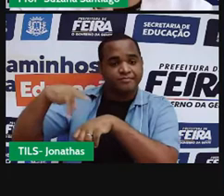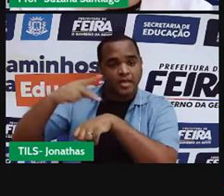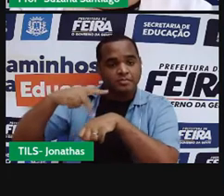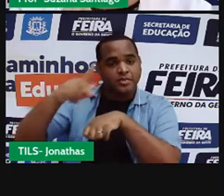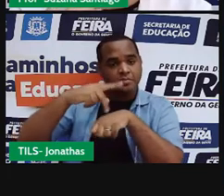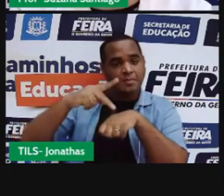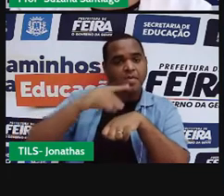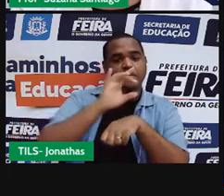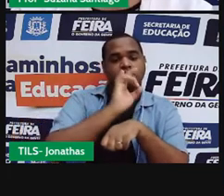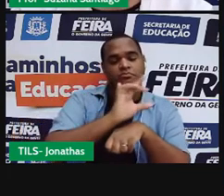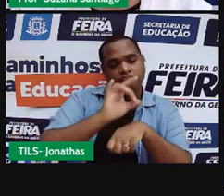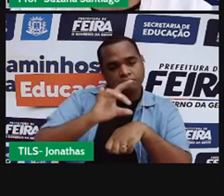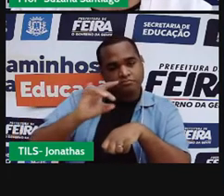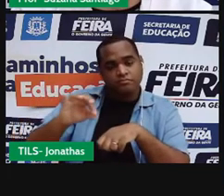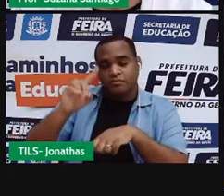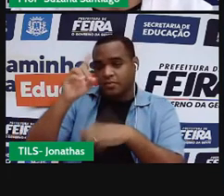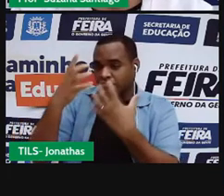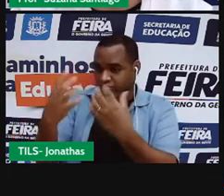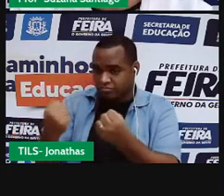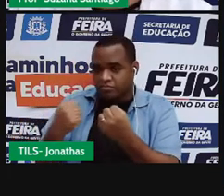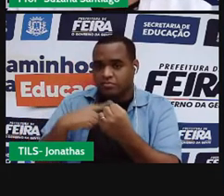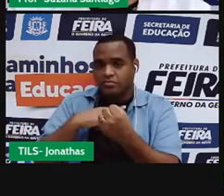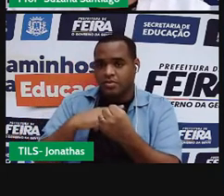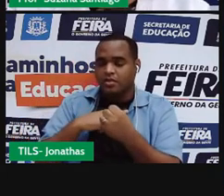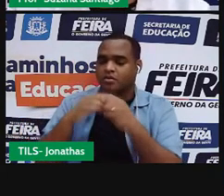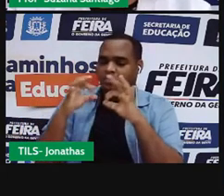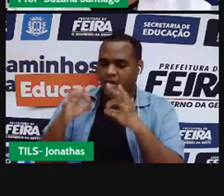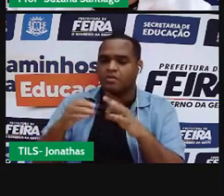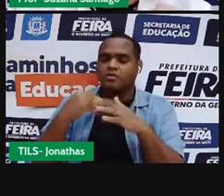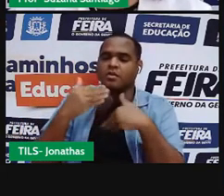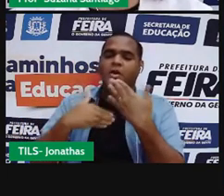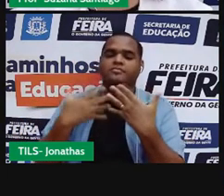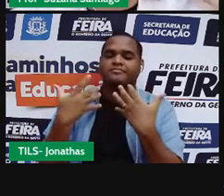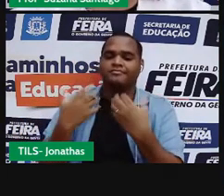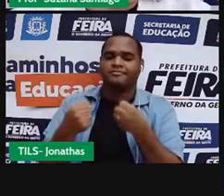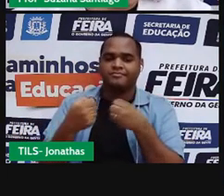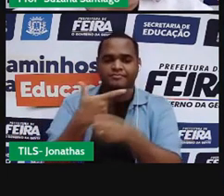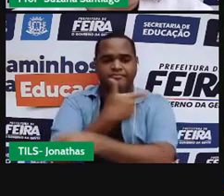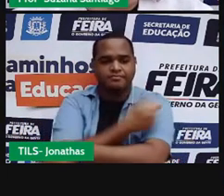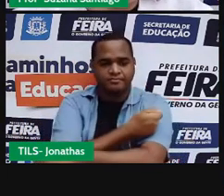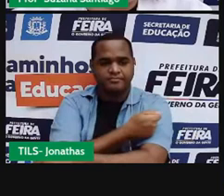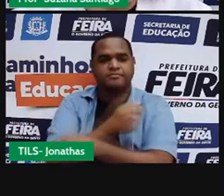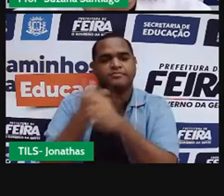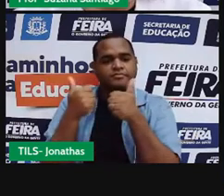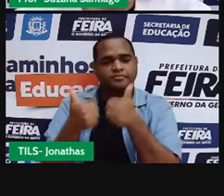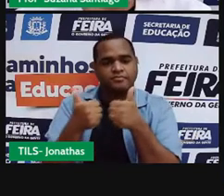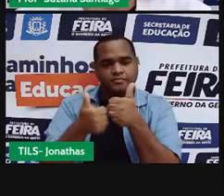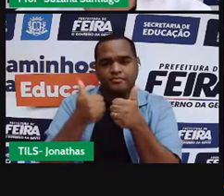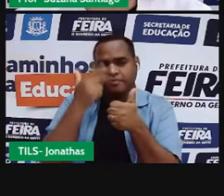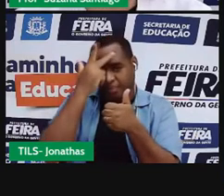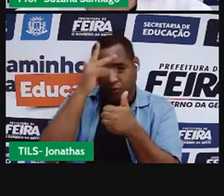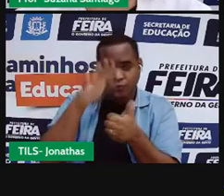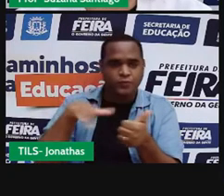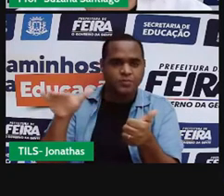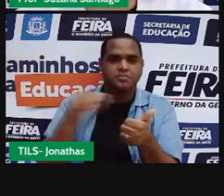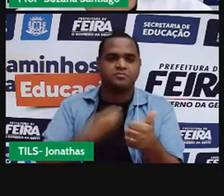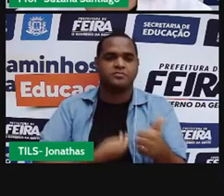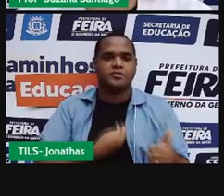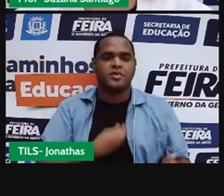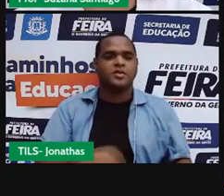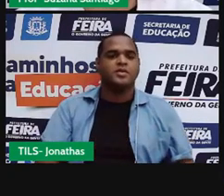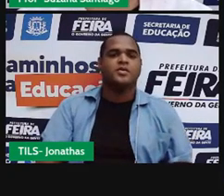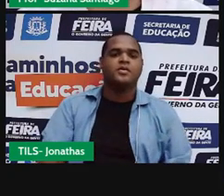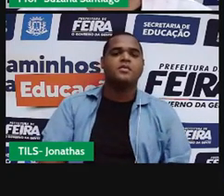que passa pela aprovação desse órgão regulador, aí sim é aplicada à população em geral. E uma